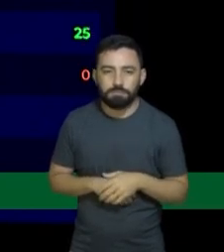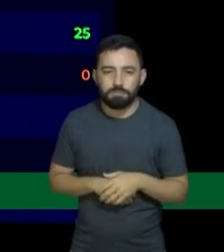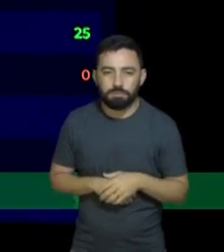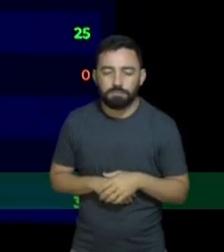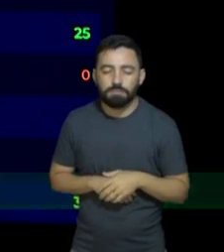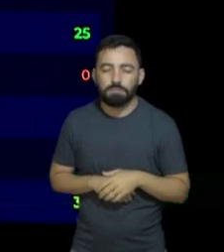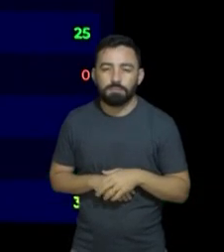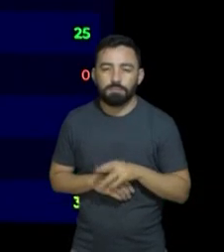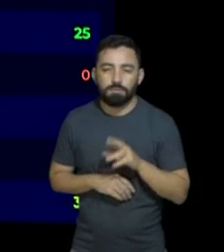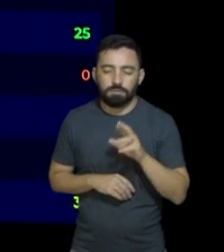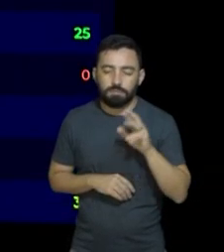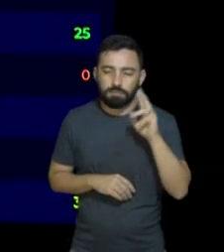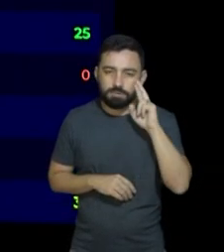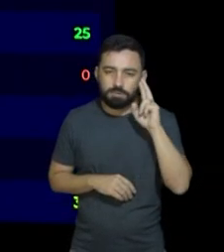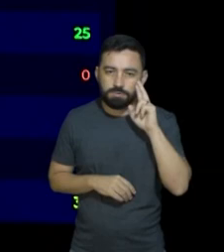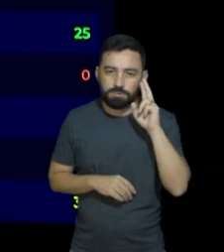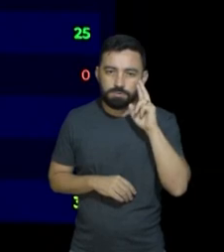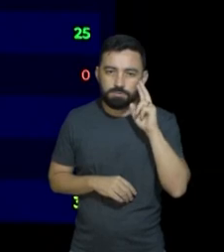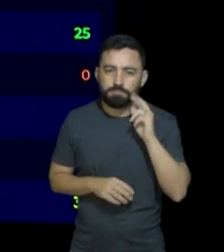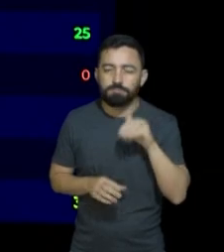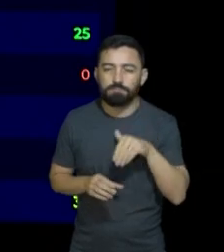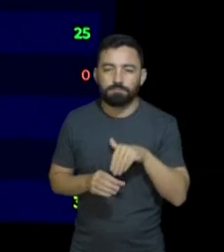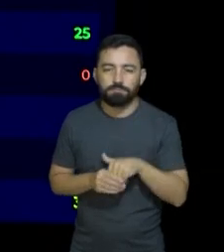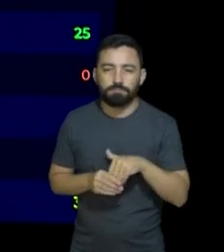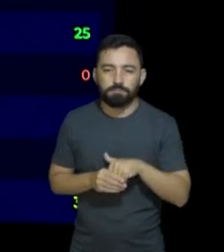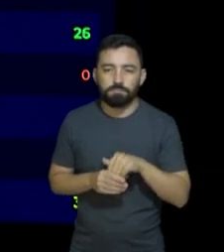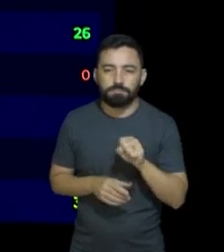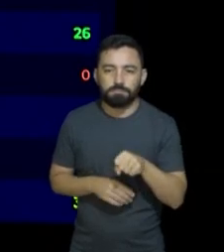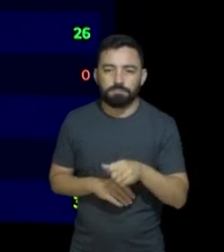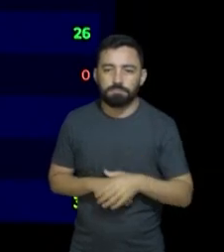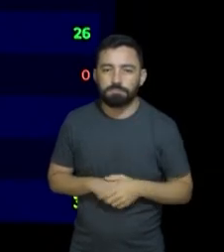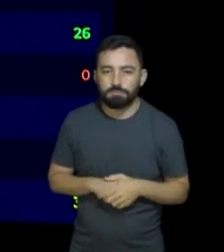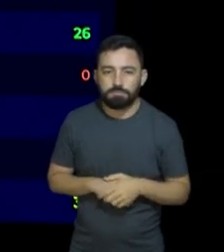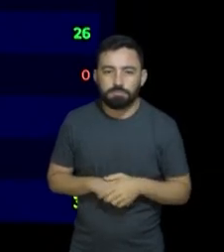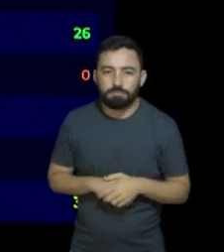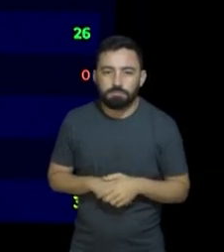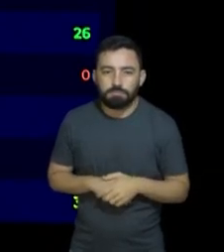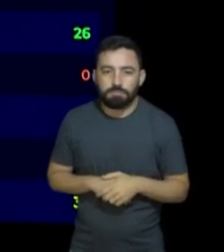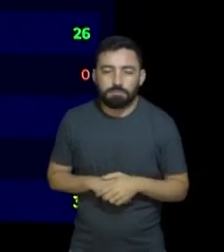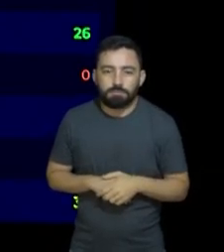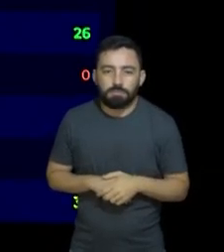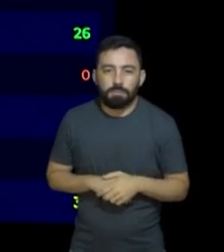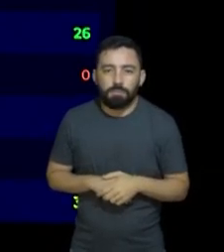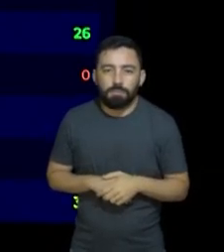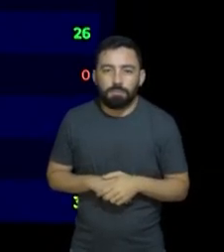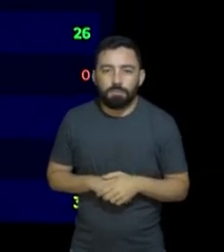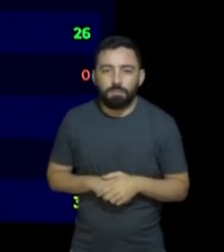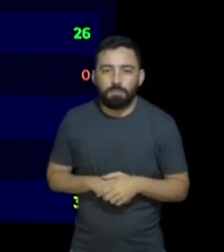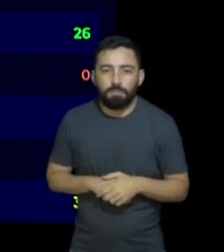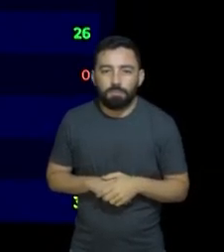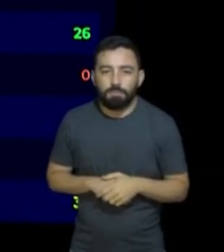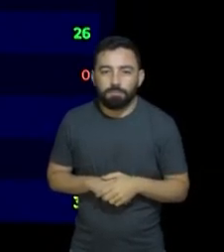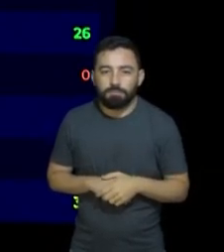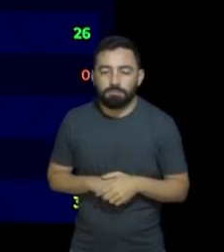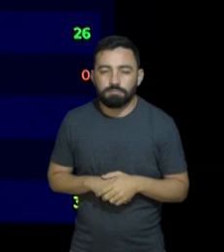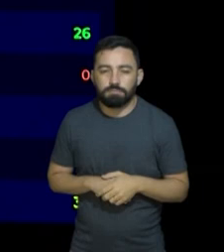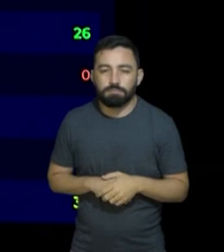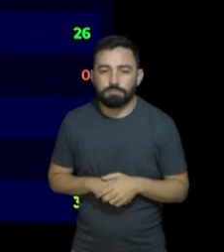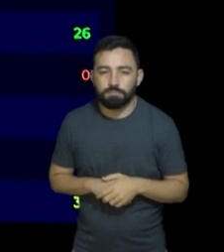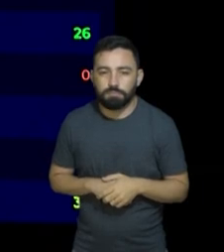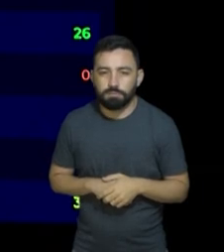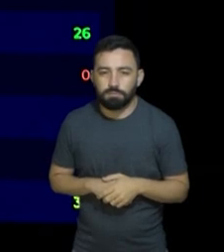Rodrigo Minoto Deputado Rodrigo Minoto vota sim como vota Deputado Sérgio Mota